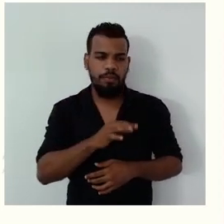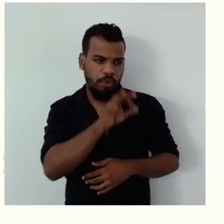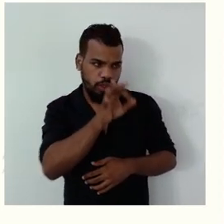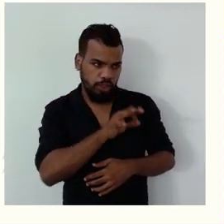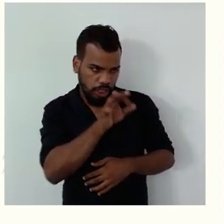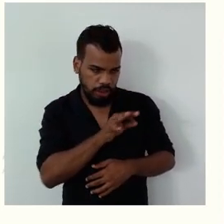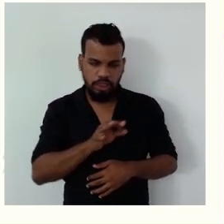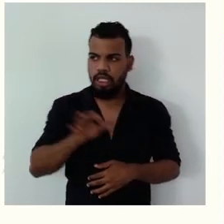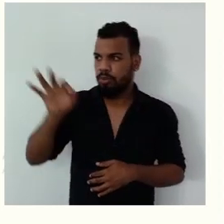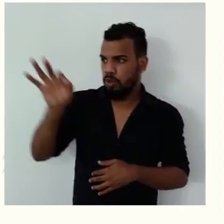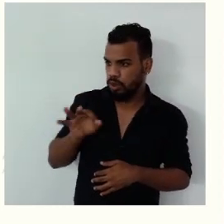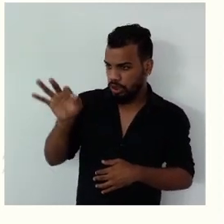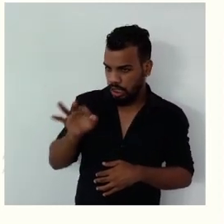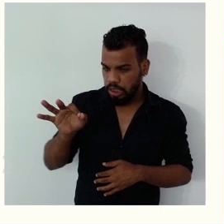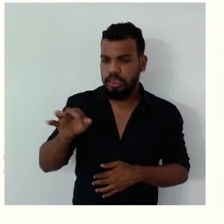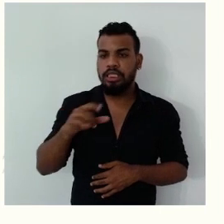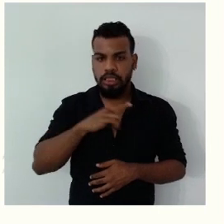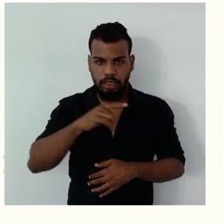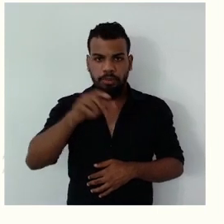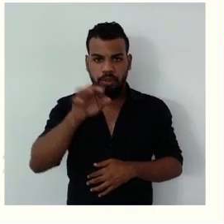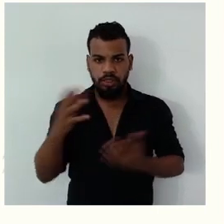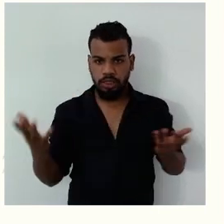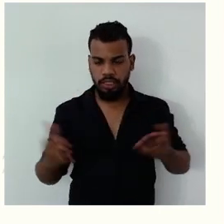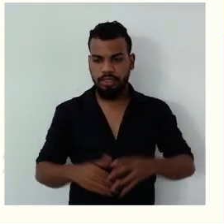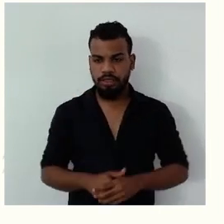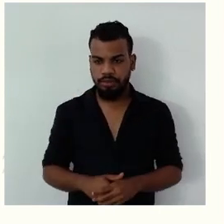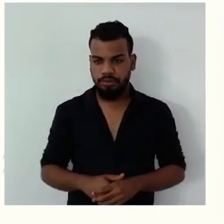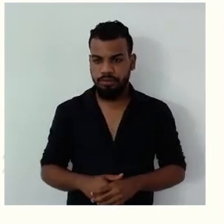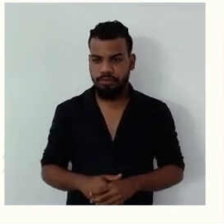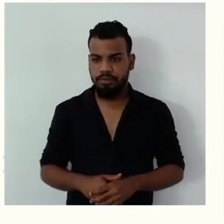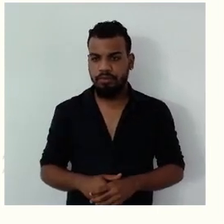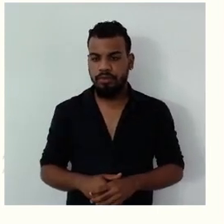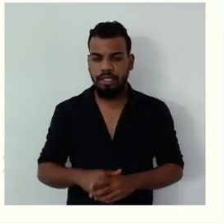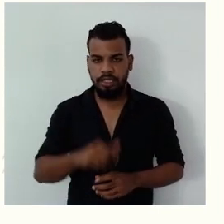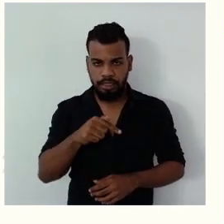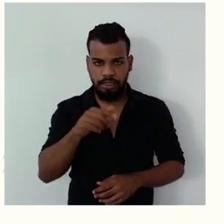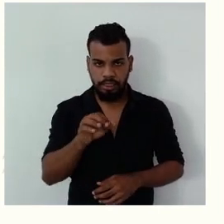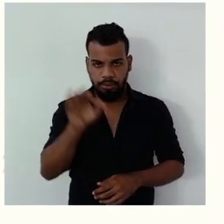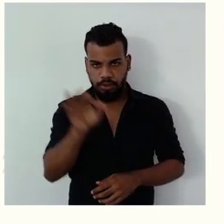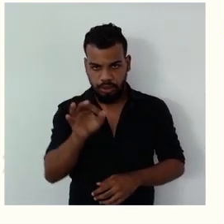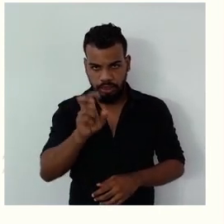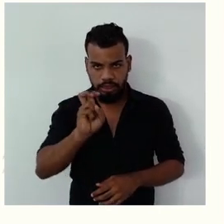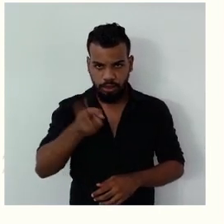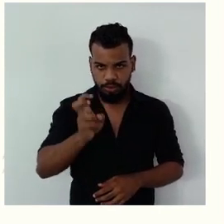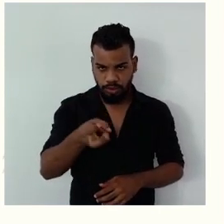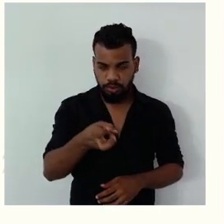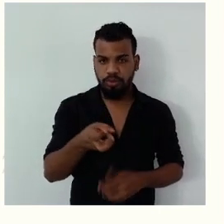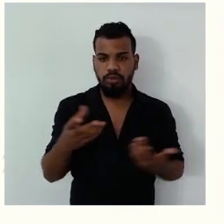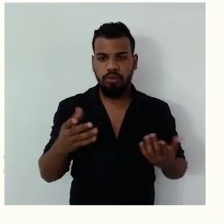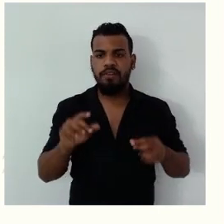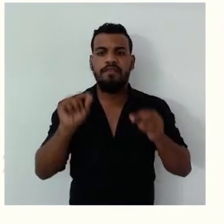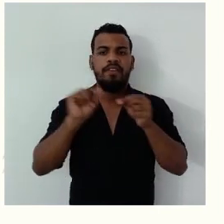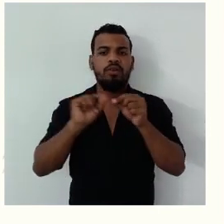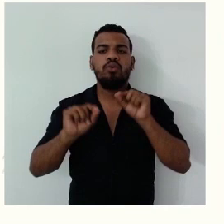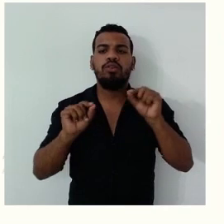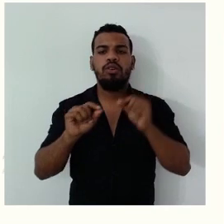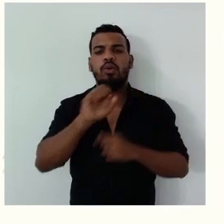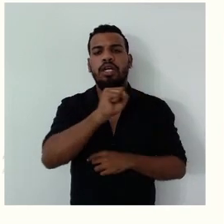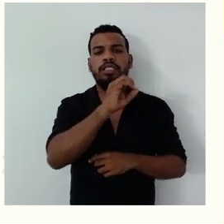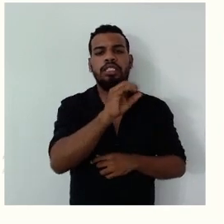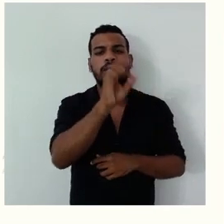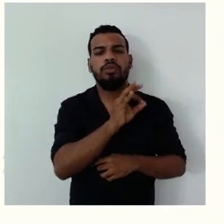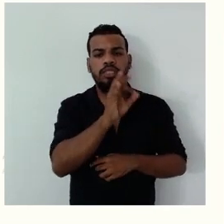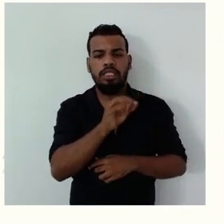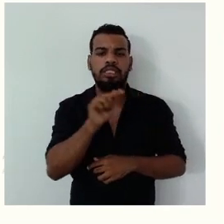porcentagem, porcentagem, vai ter a porcentagem. Então, veja, 70% de 5.000, só fazer 80%